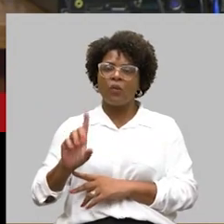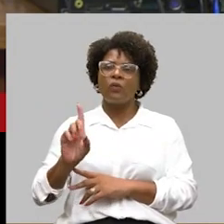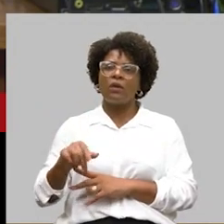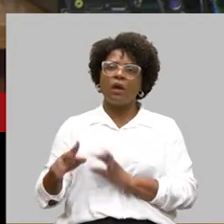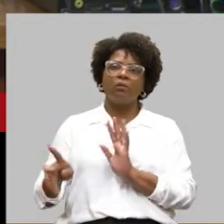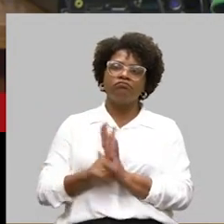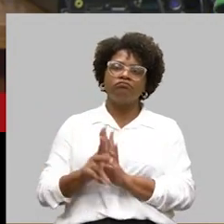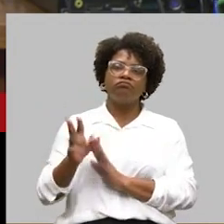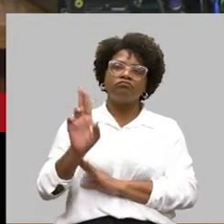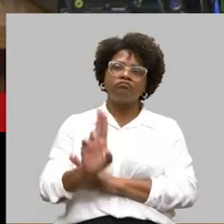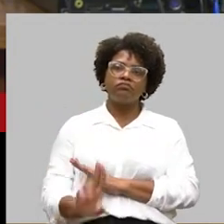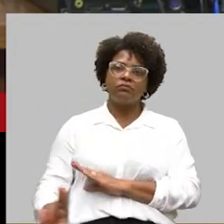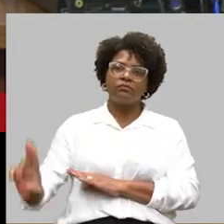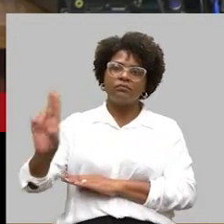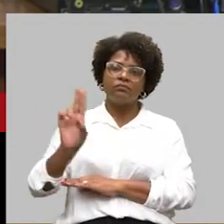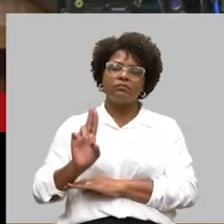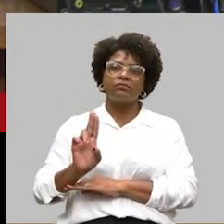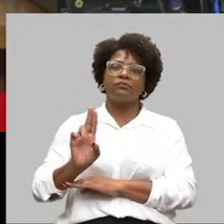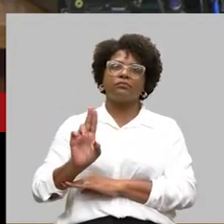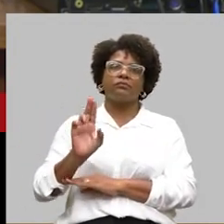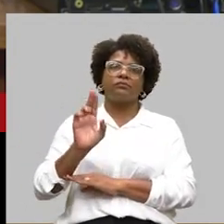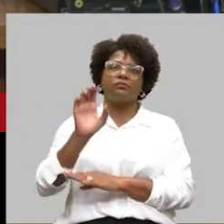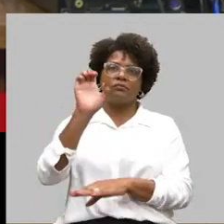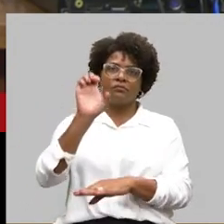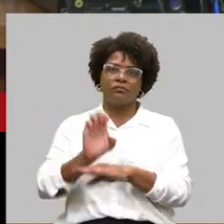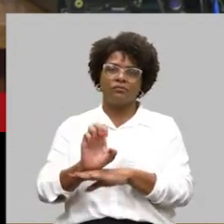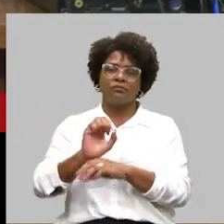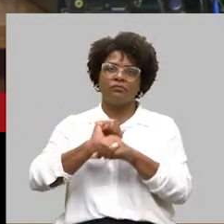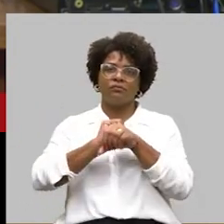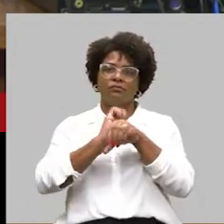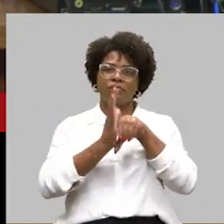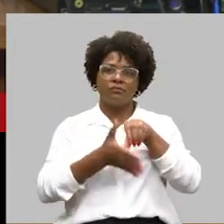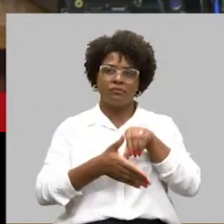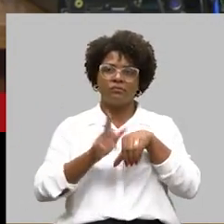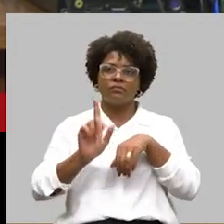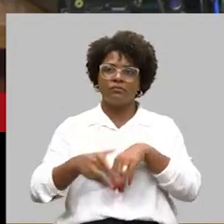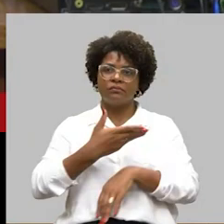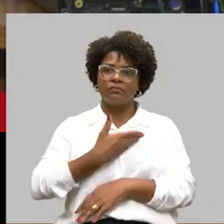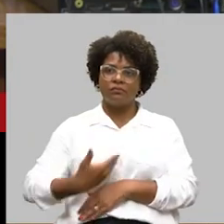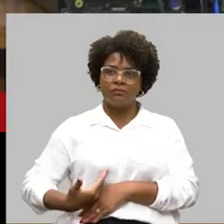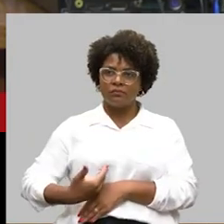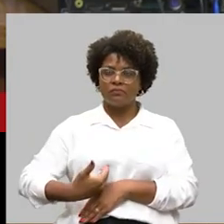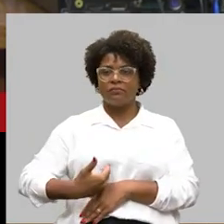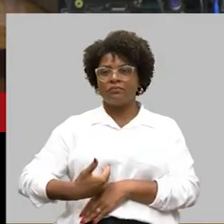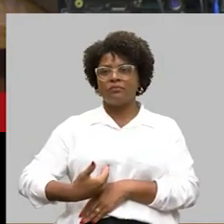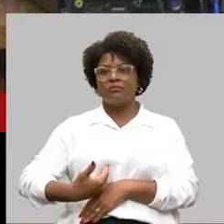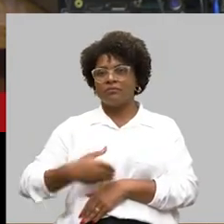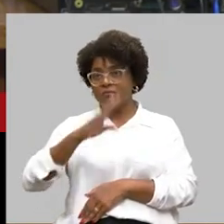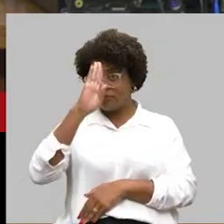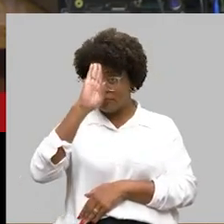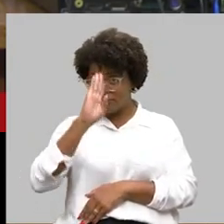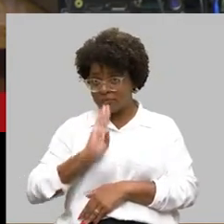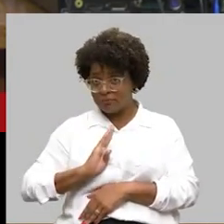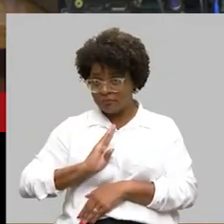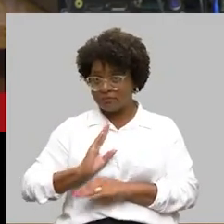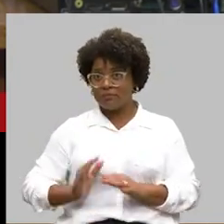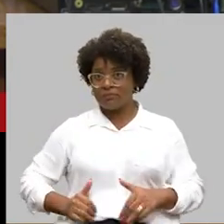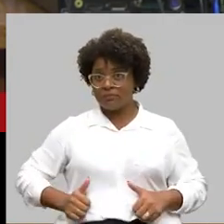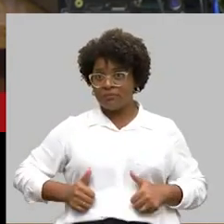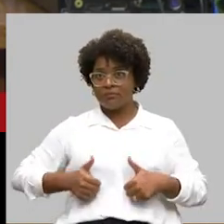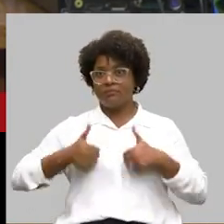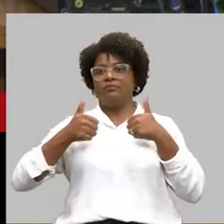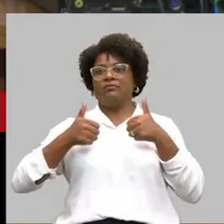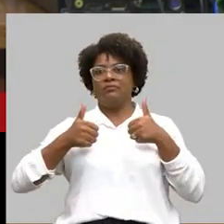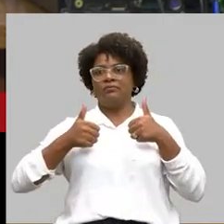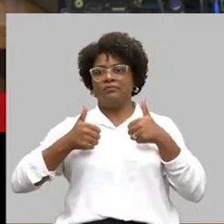Estadual de Montes Claros uma universidade pública gratuita e de qualidade